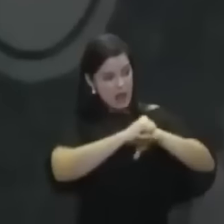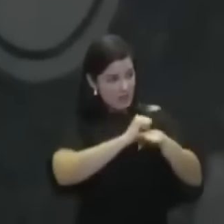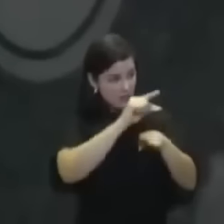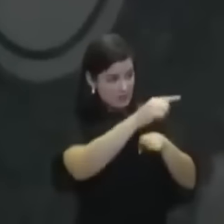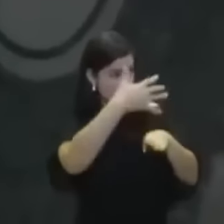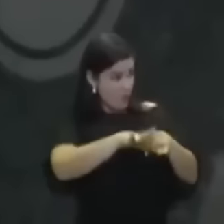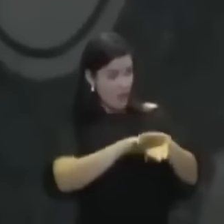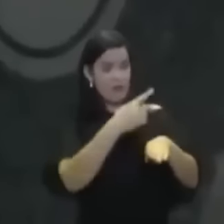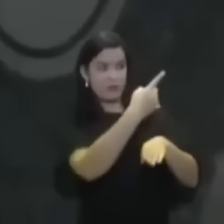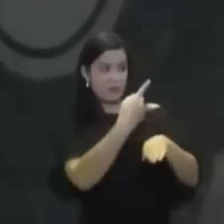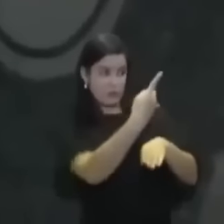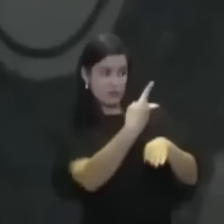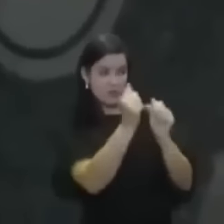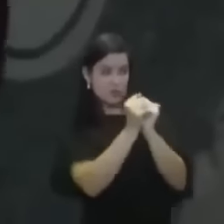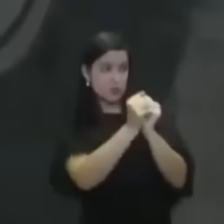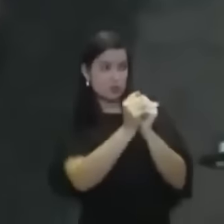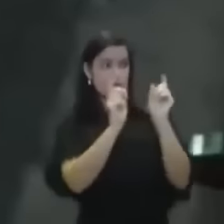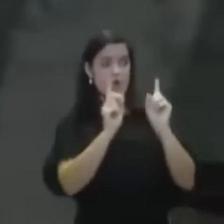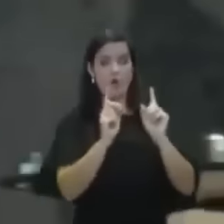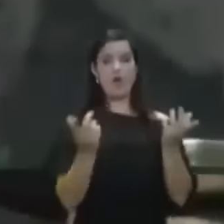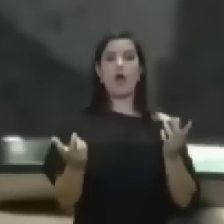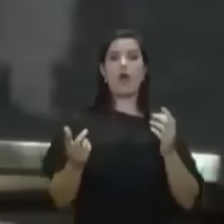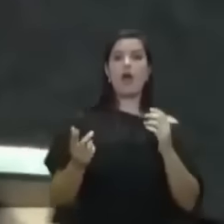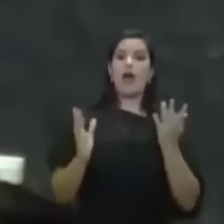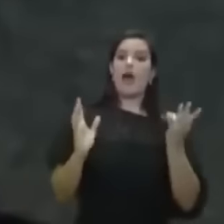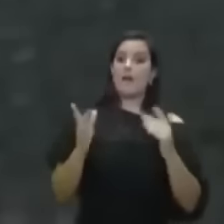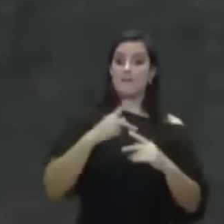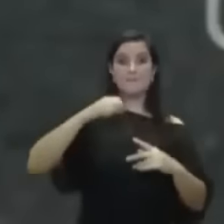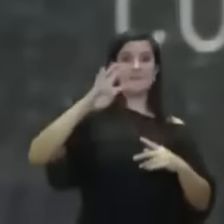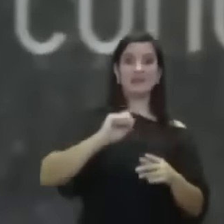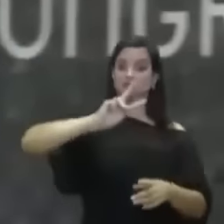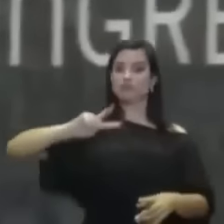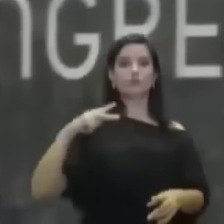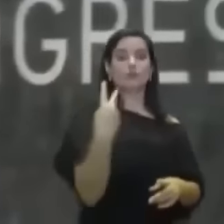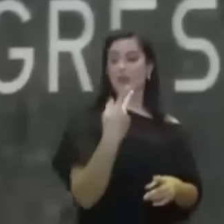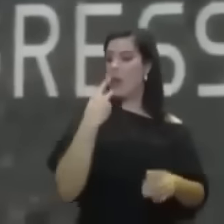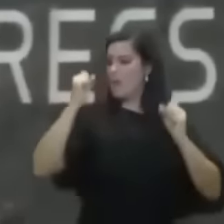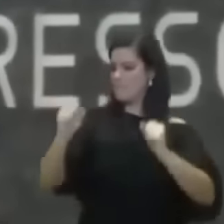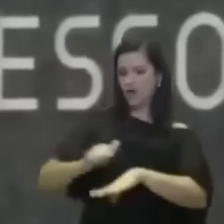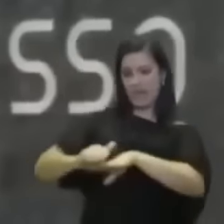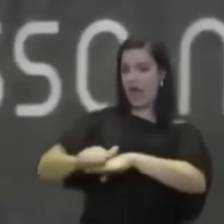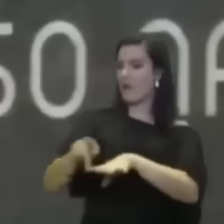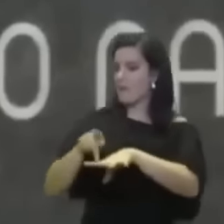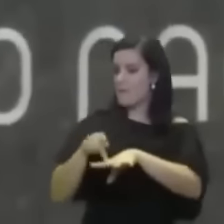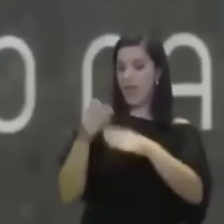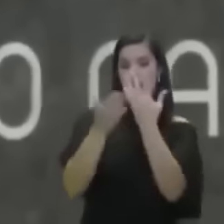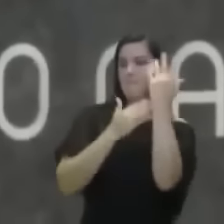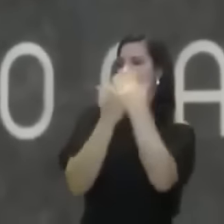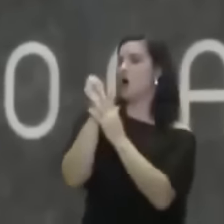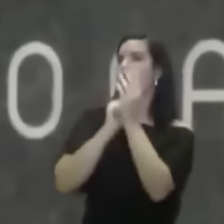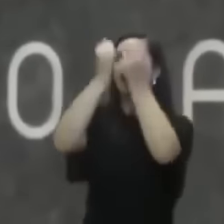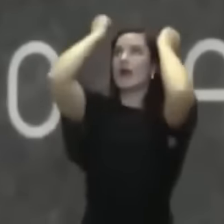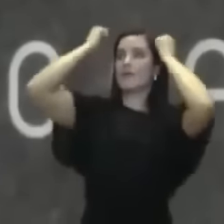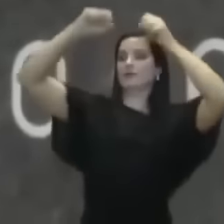parte comigo, Pedro. Aí o Pedro, que era 8,80, diz: então o senhor pode lavar os pés, o senhor pode lavar as mãos, o senhor pode lavar a cabeça, o senhor